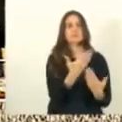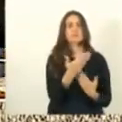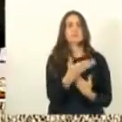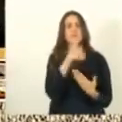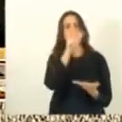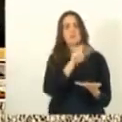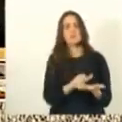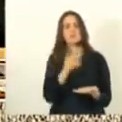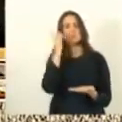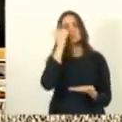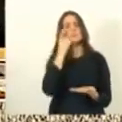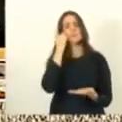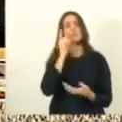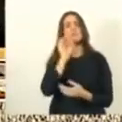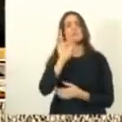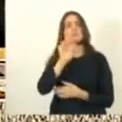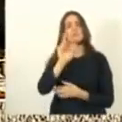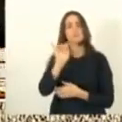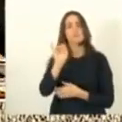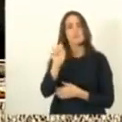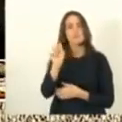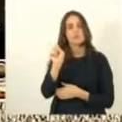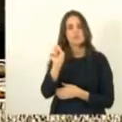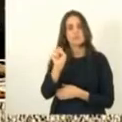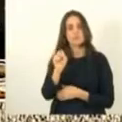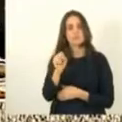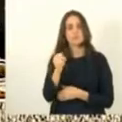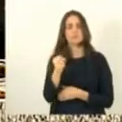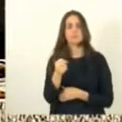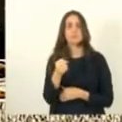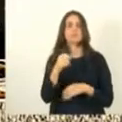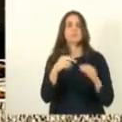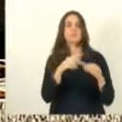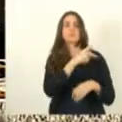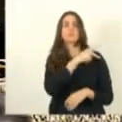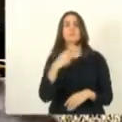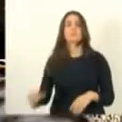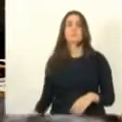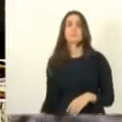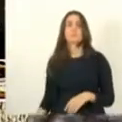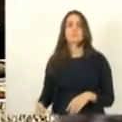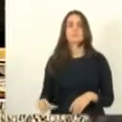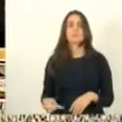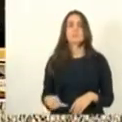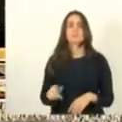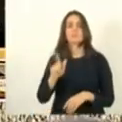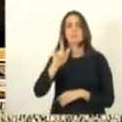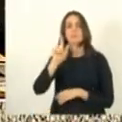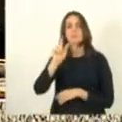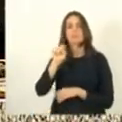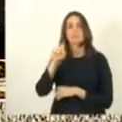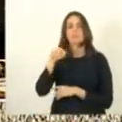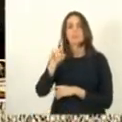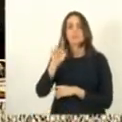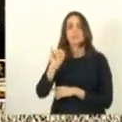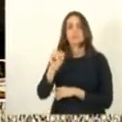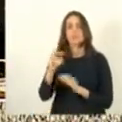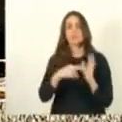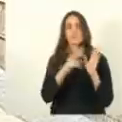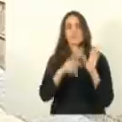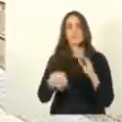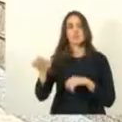ao deputado Freitas. Tendo concordado, eu designo para presidir as comissões reunir o deputado Fabrício Gandini e designar relator a quem entender